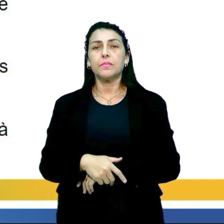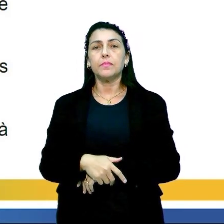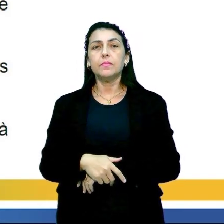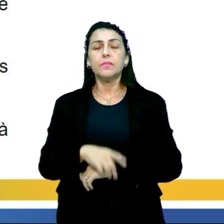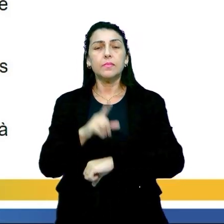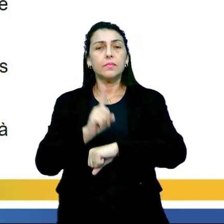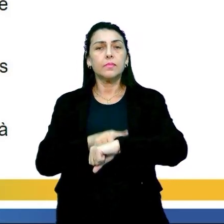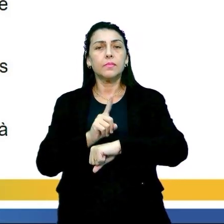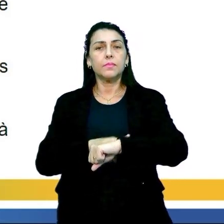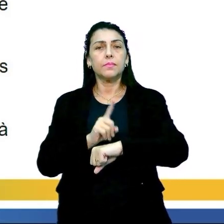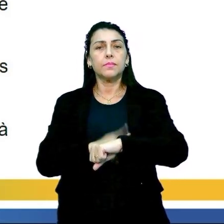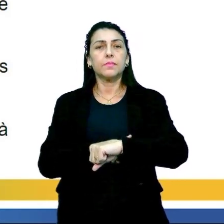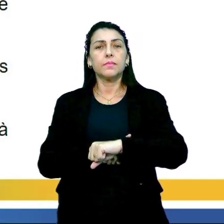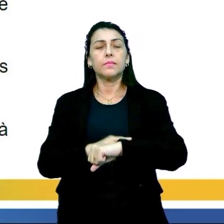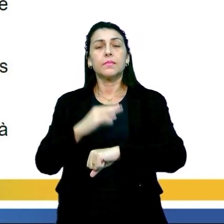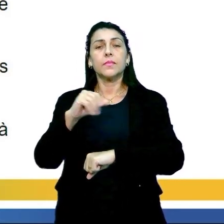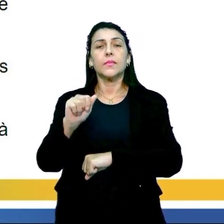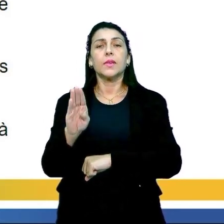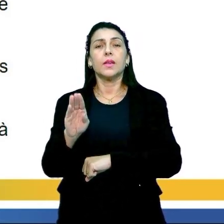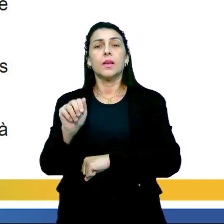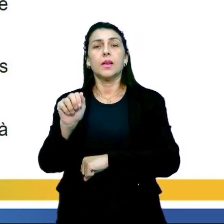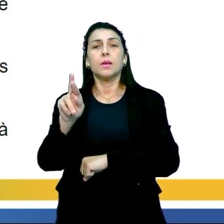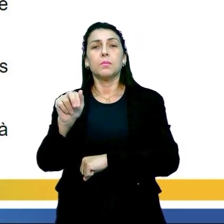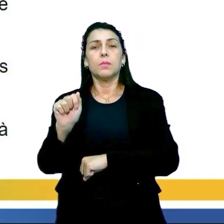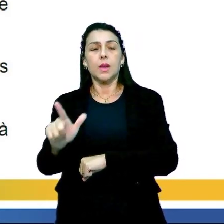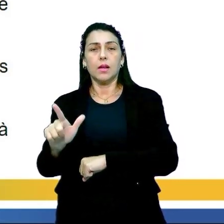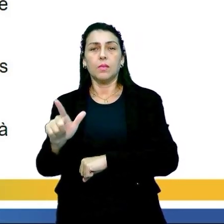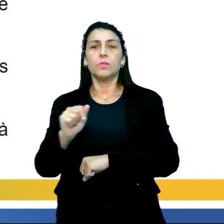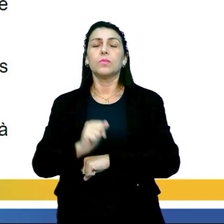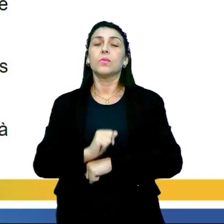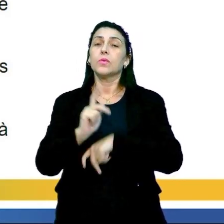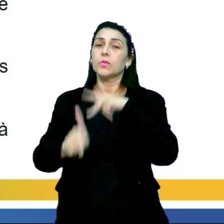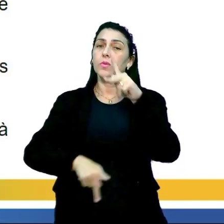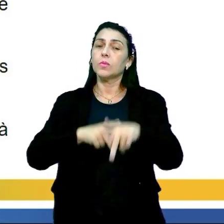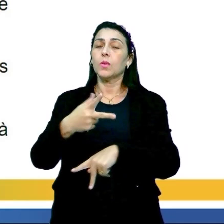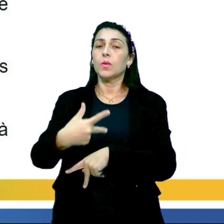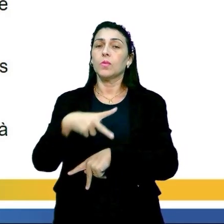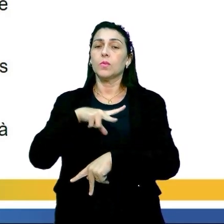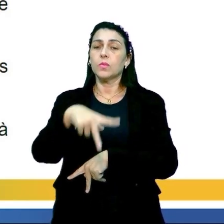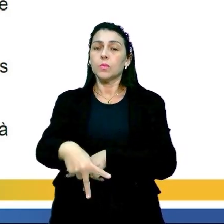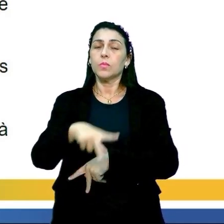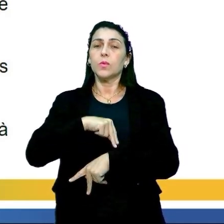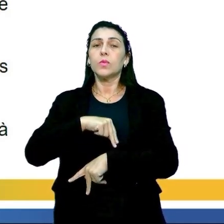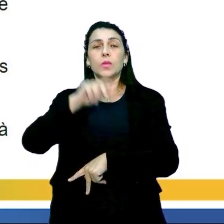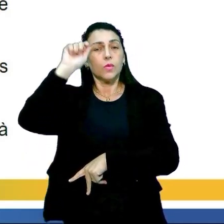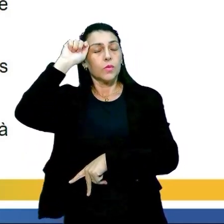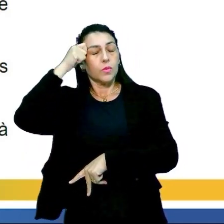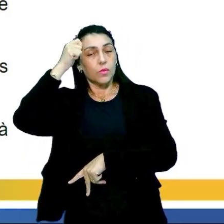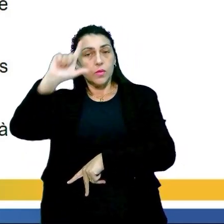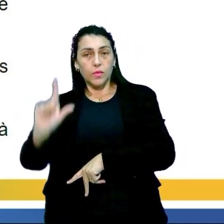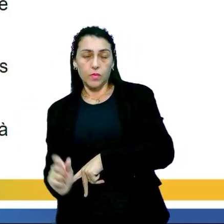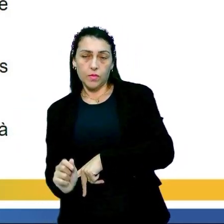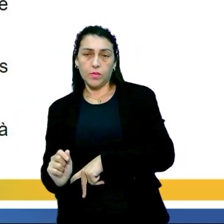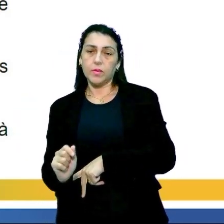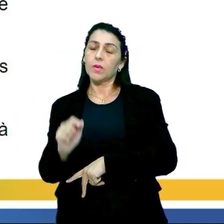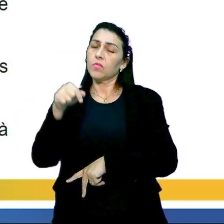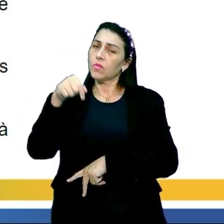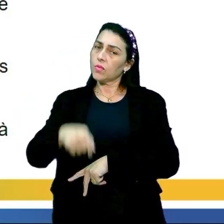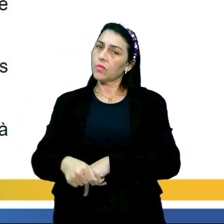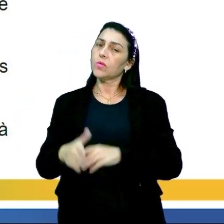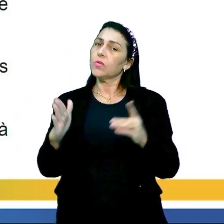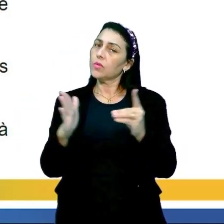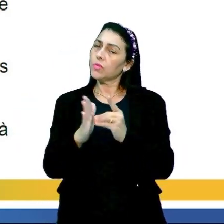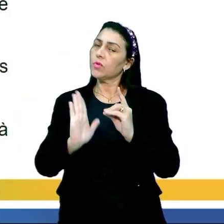desde a época de Cabral, não é? Tanto com os povos portugueses, quanto com os africanos, como os povos que aqui já